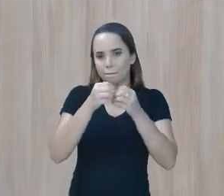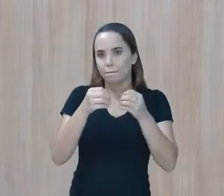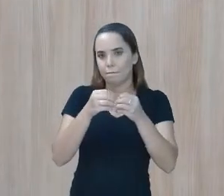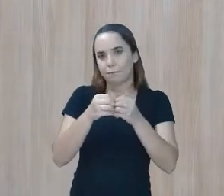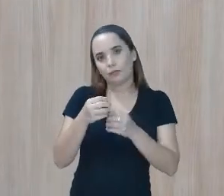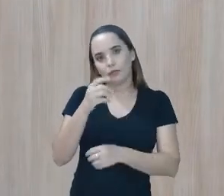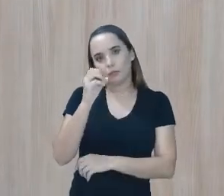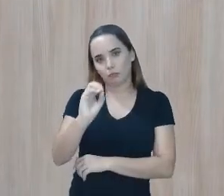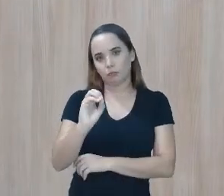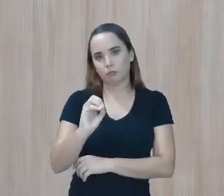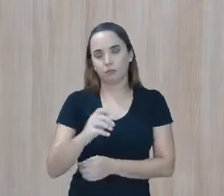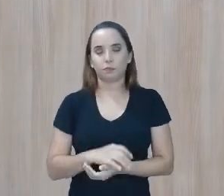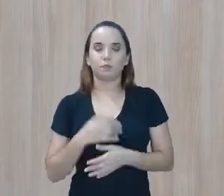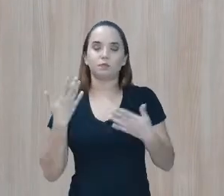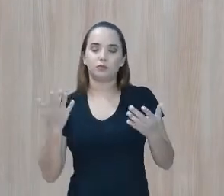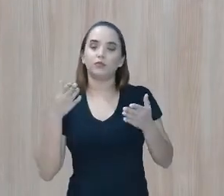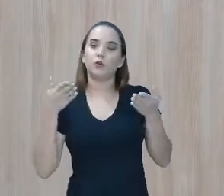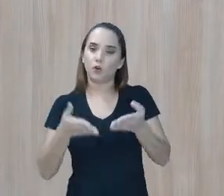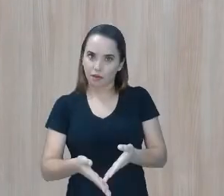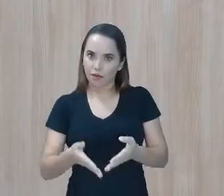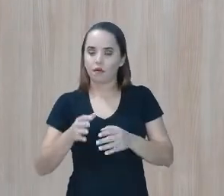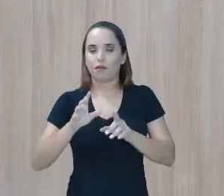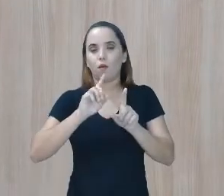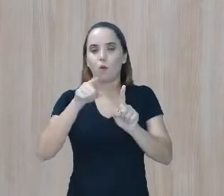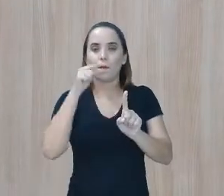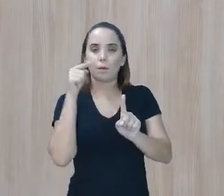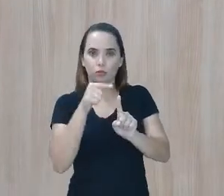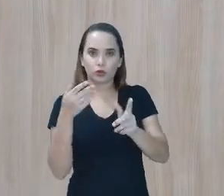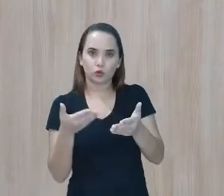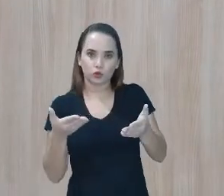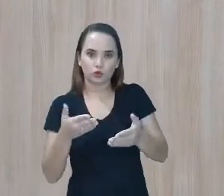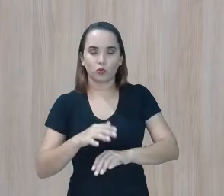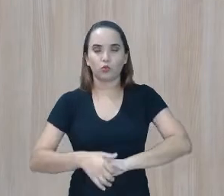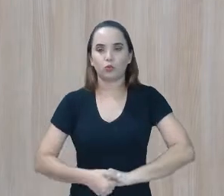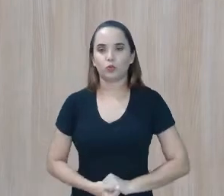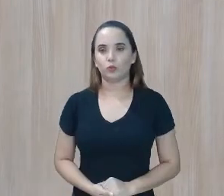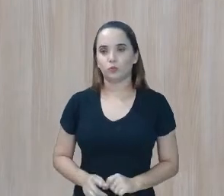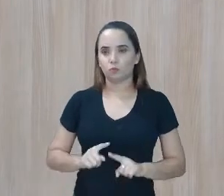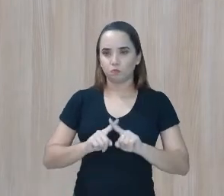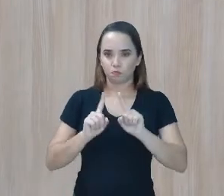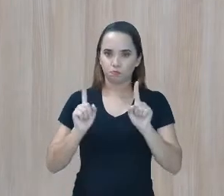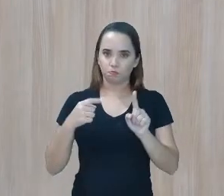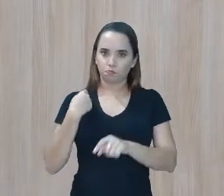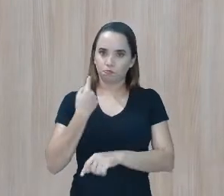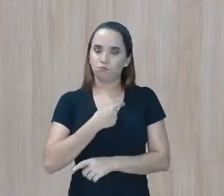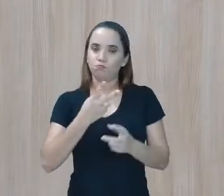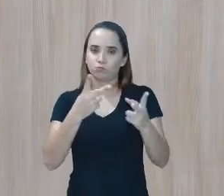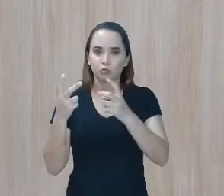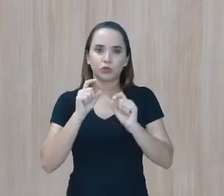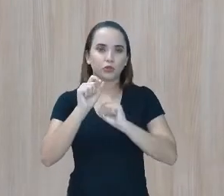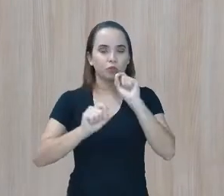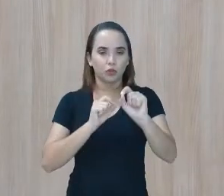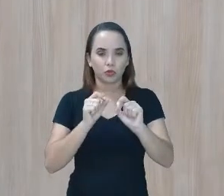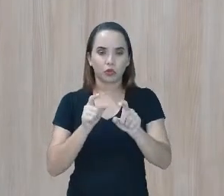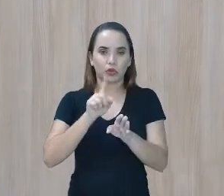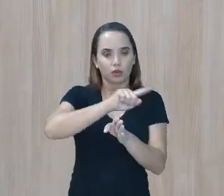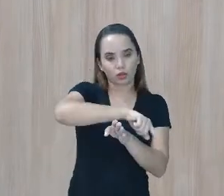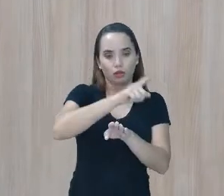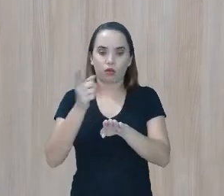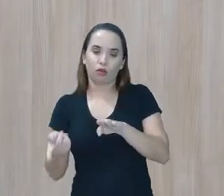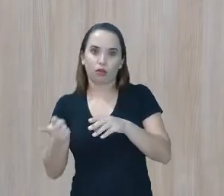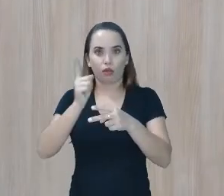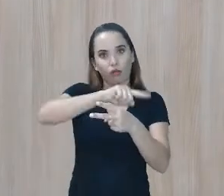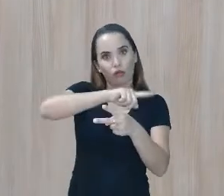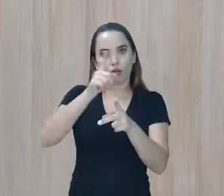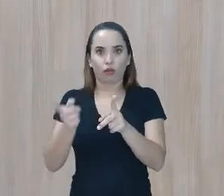esse é o grande objetivo da aula de hoje. Mas a gente vai perceber que essa passagem do número como fração para